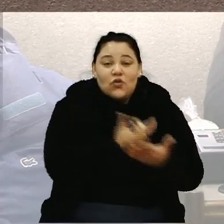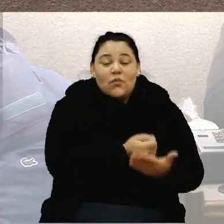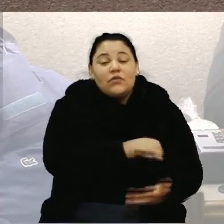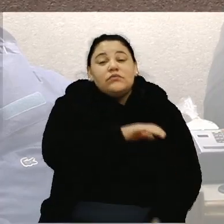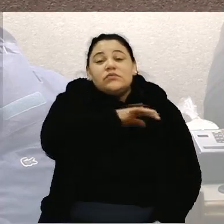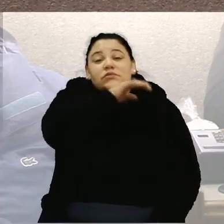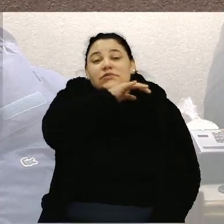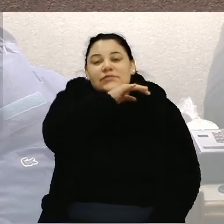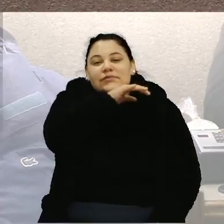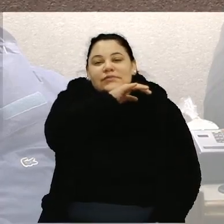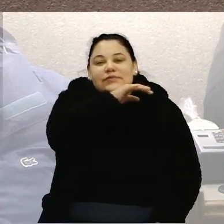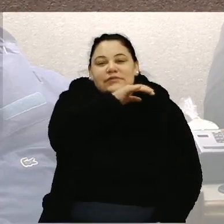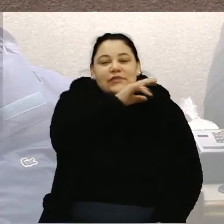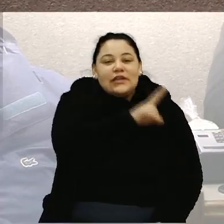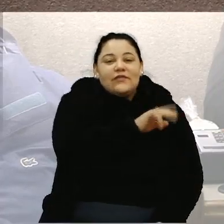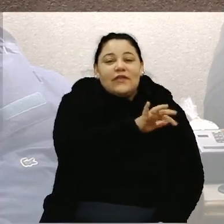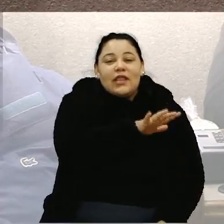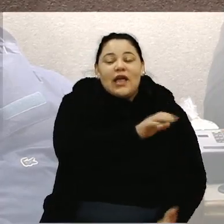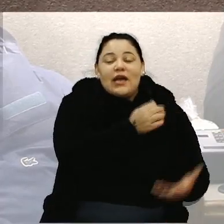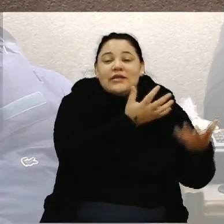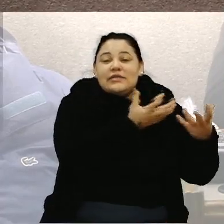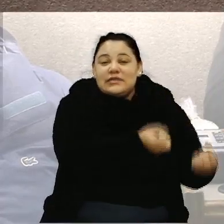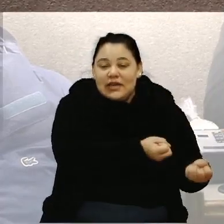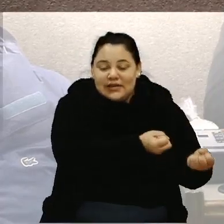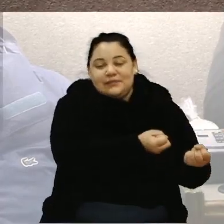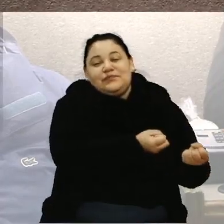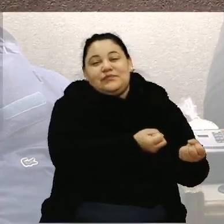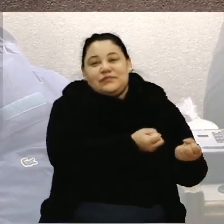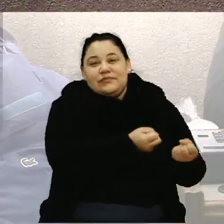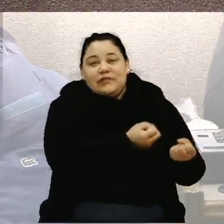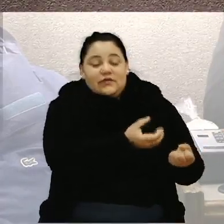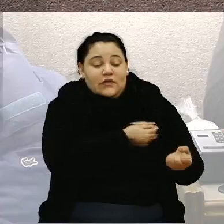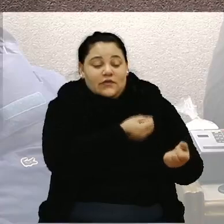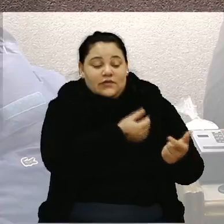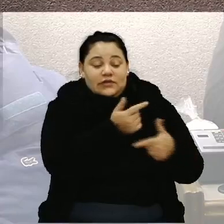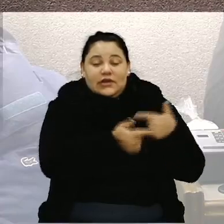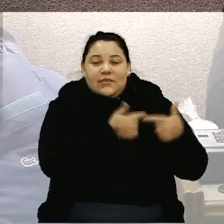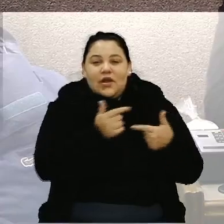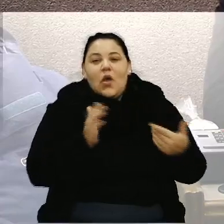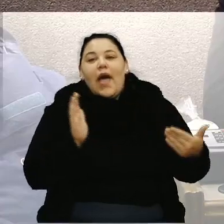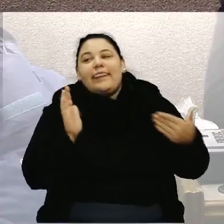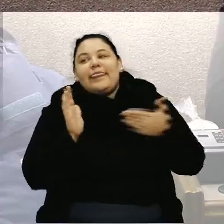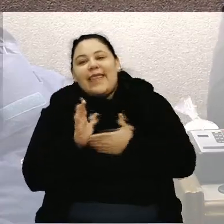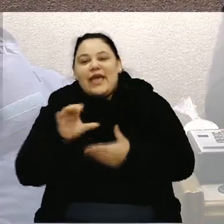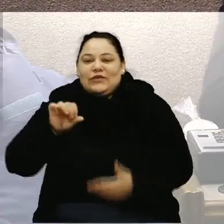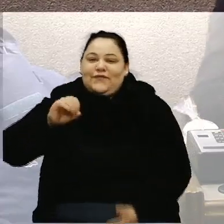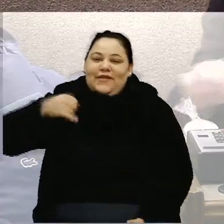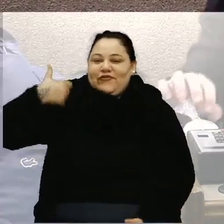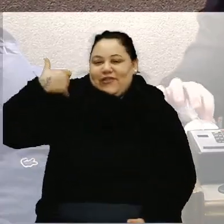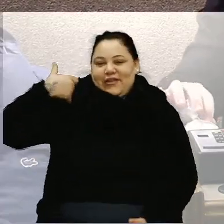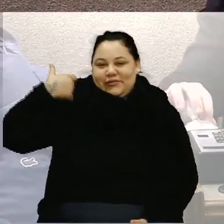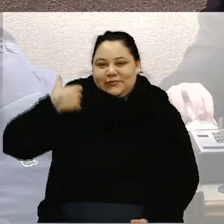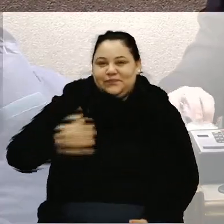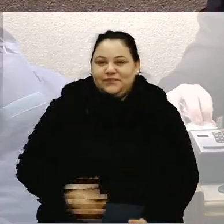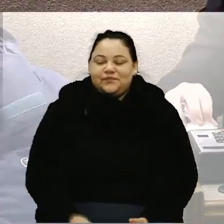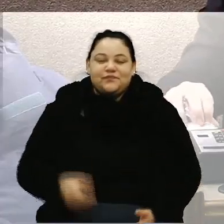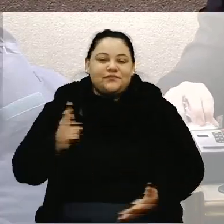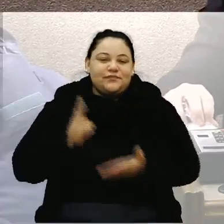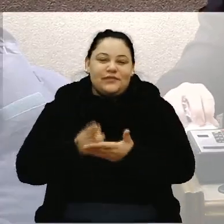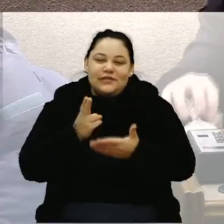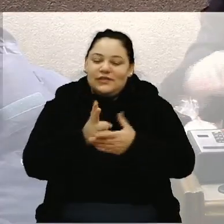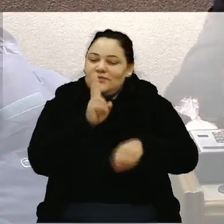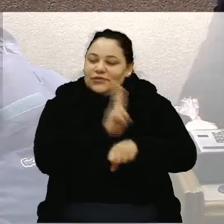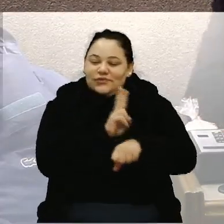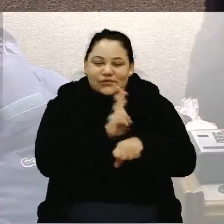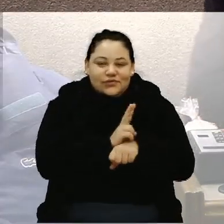Vila Seca, onde viveu e trabalhou com sua família até seus 90 anos. Sempre mantendo sua